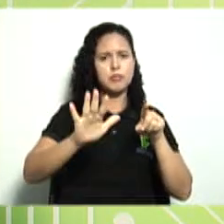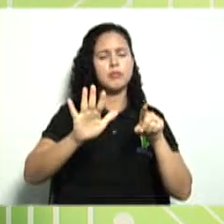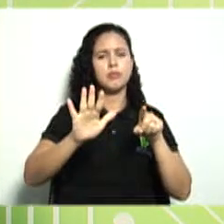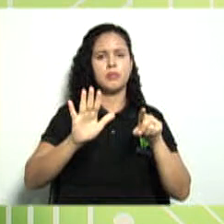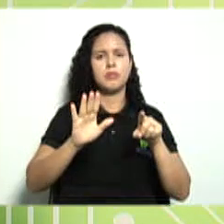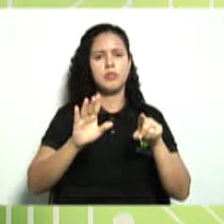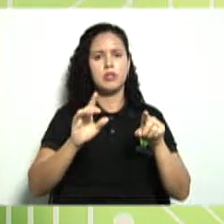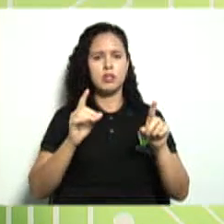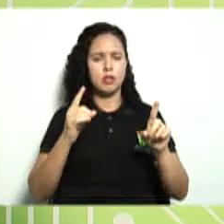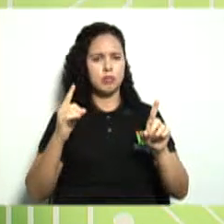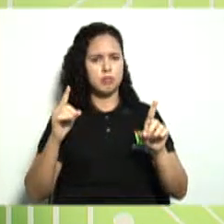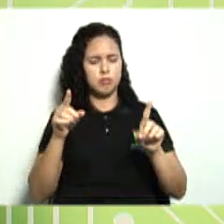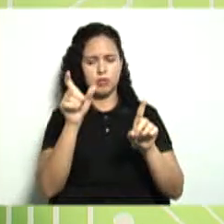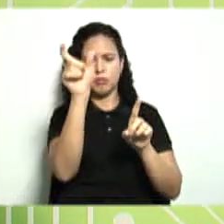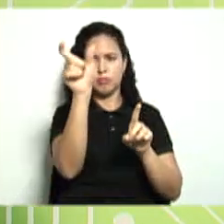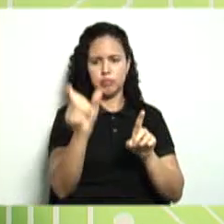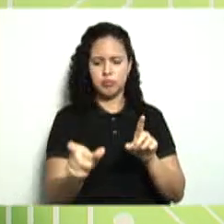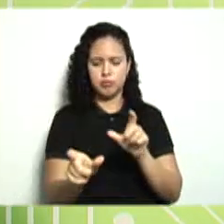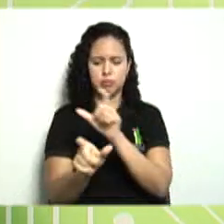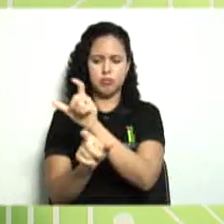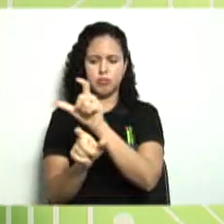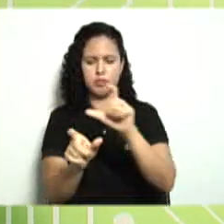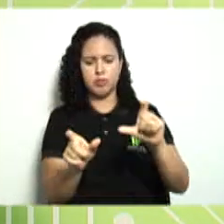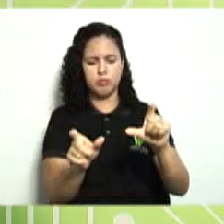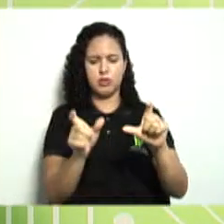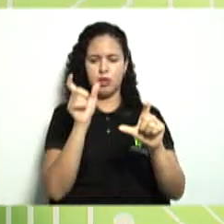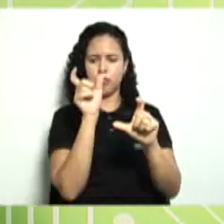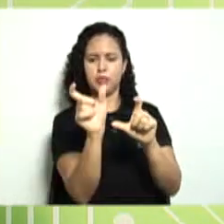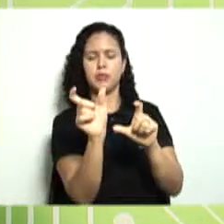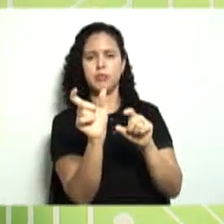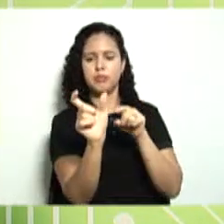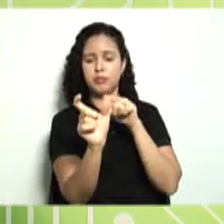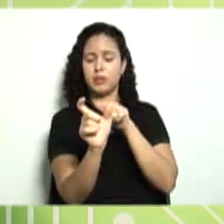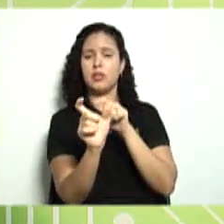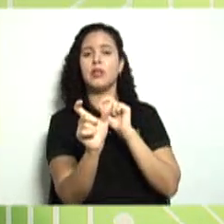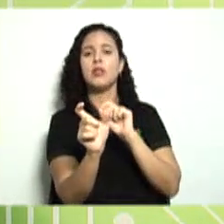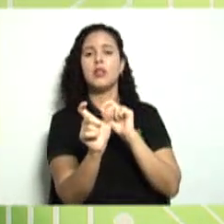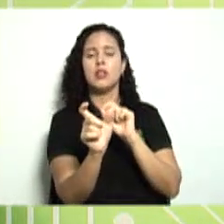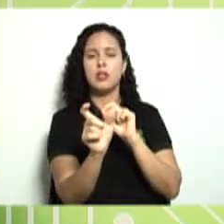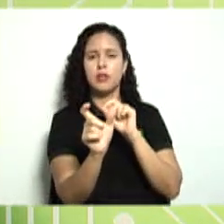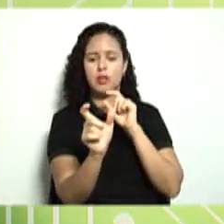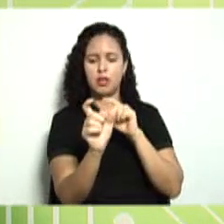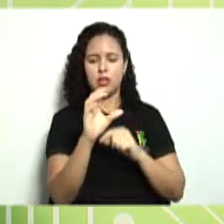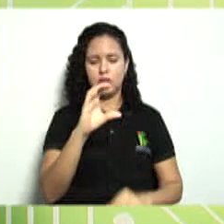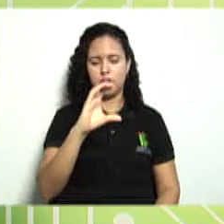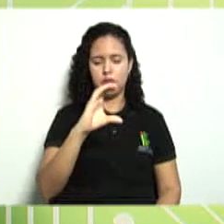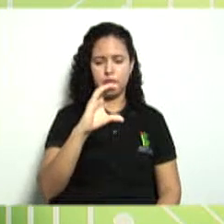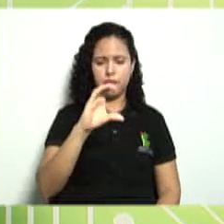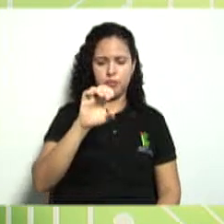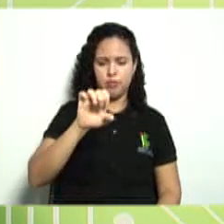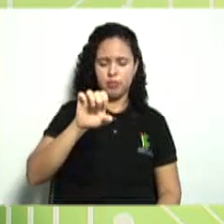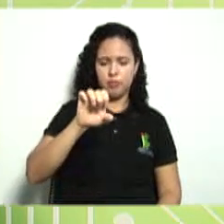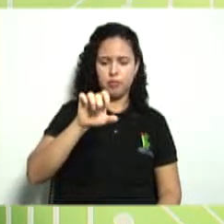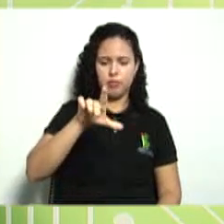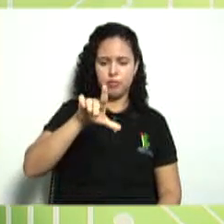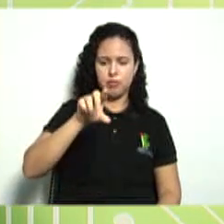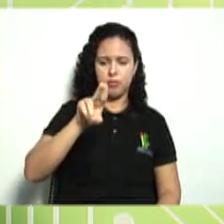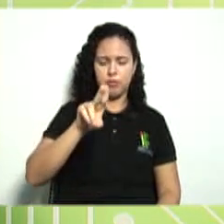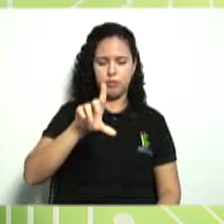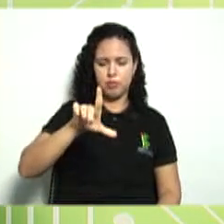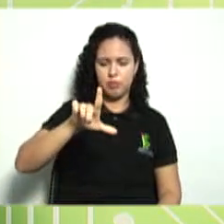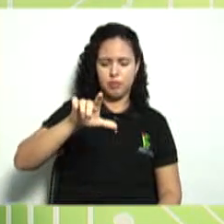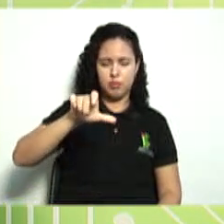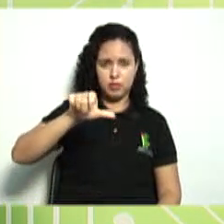com uma coluna formam as células, que é através dela que você vai fazer as suas fórmulas, suas inserções de números, inserções de